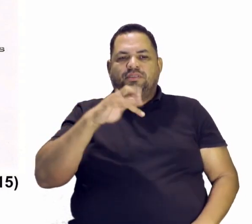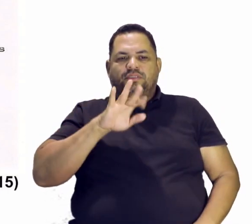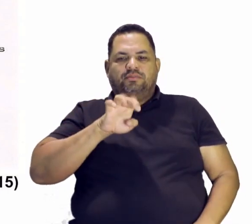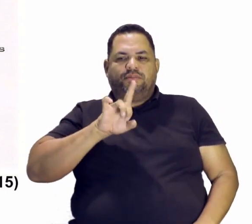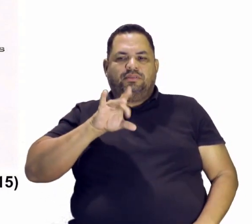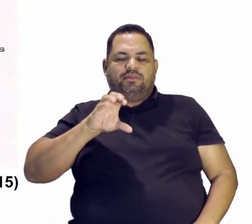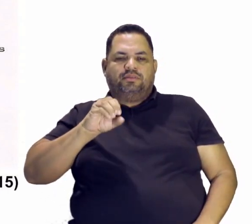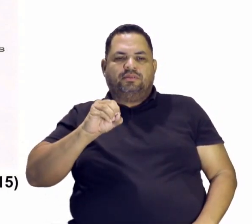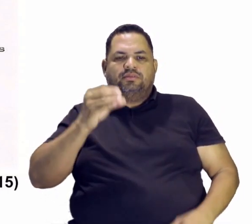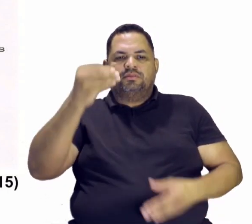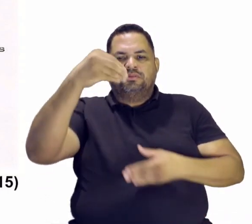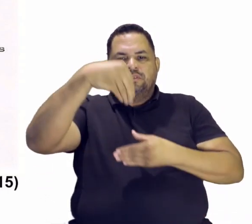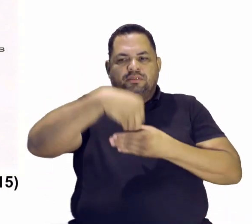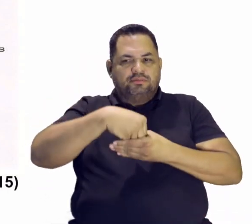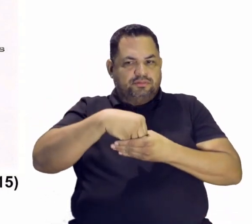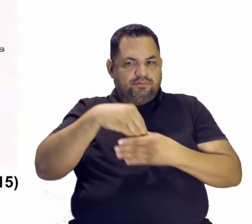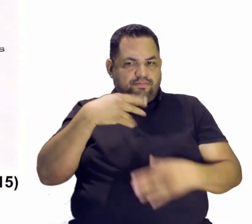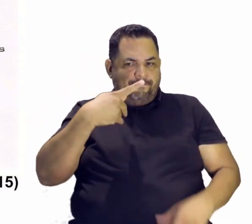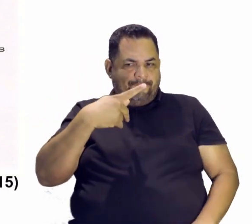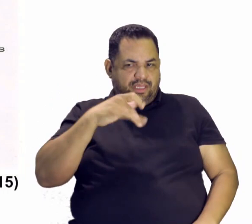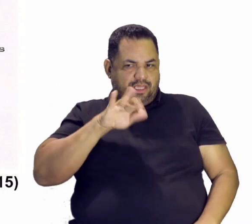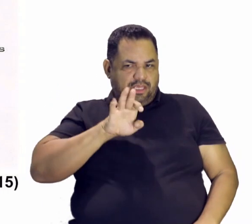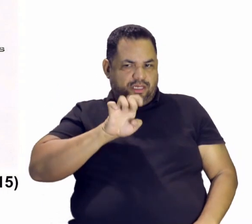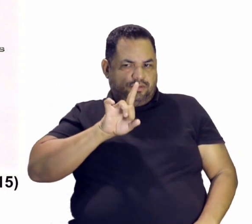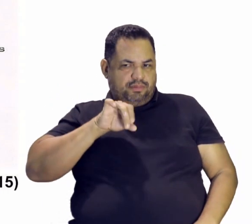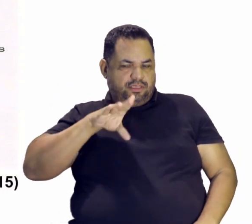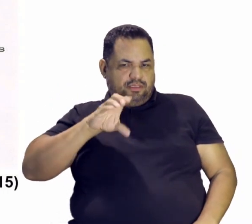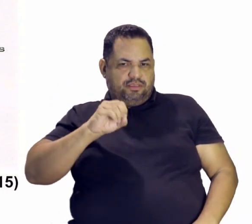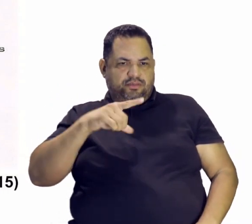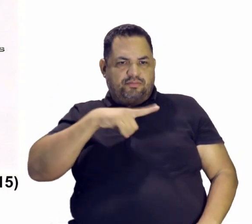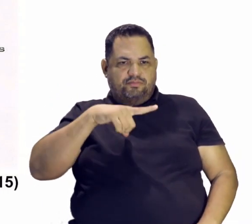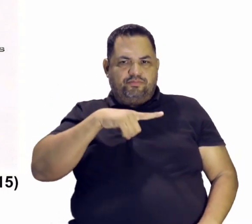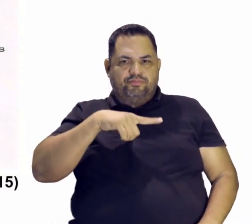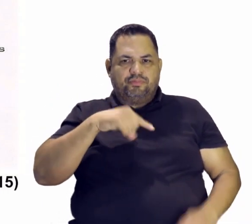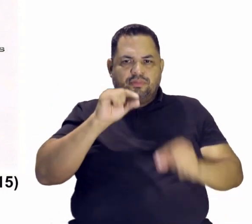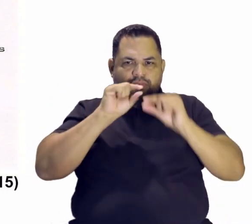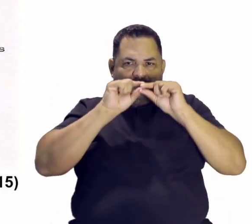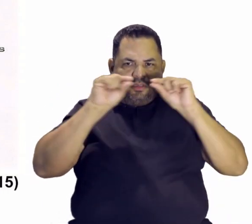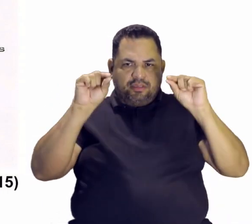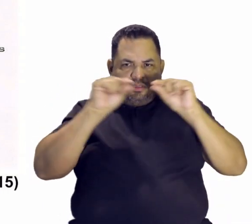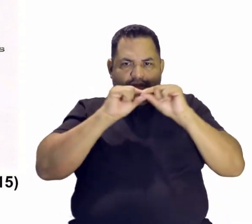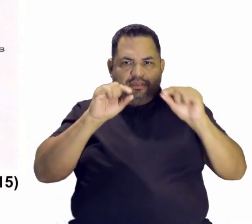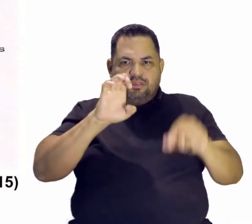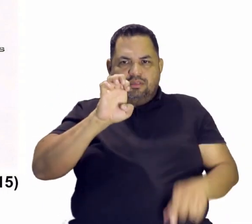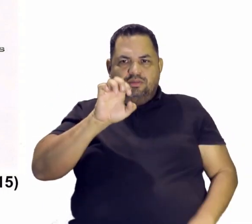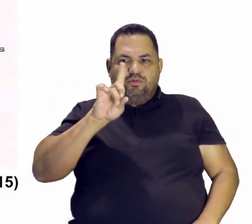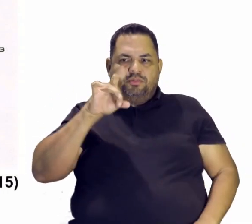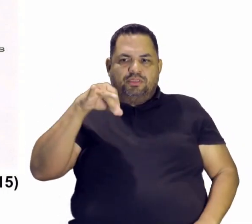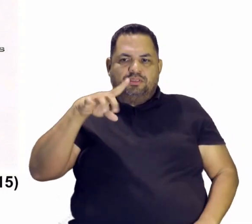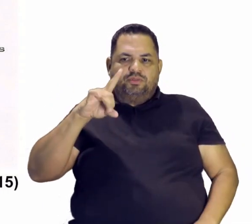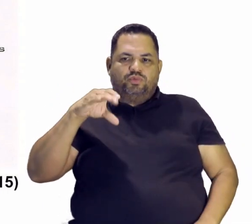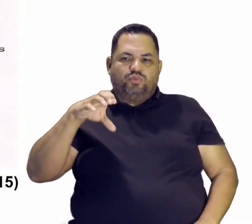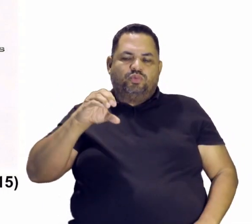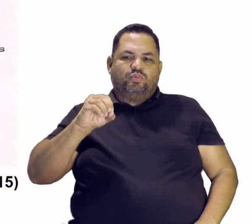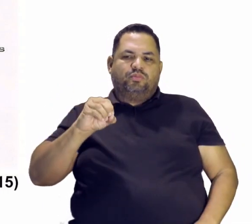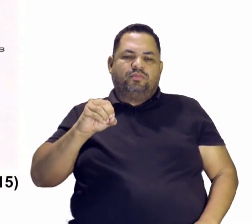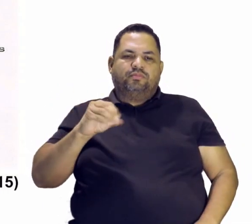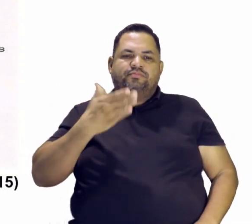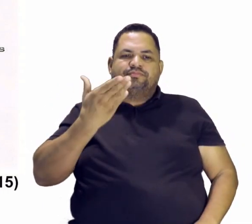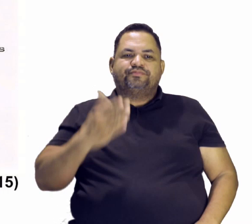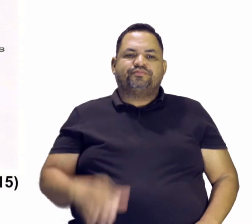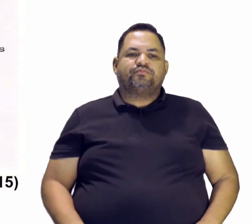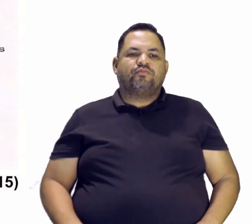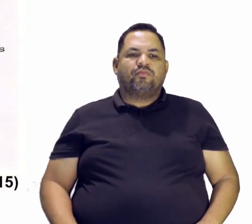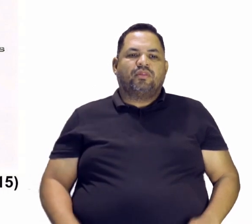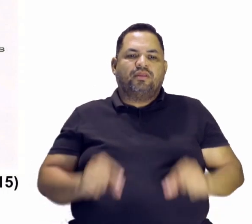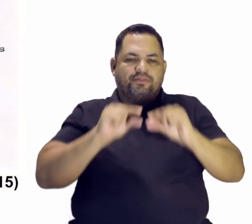aí, dentro desse perimísio, nós temos aí esse folículozinho aqui que a gente chama de endomísio. Então, seria o cano